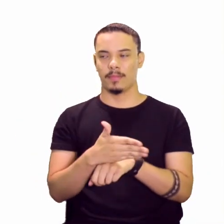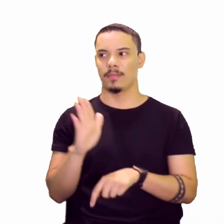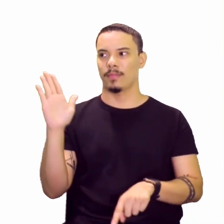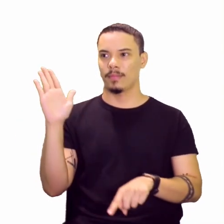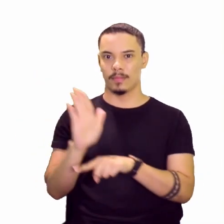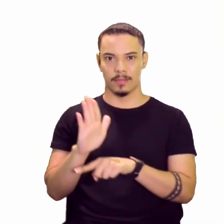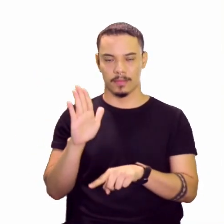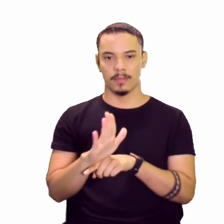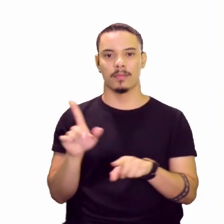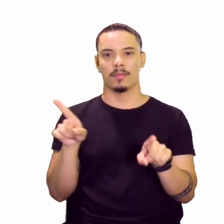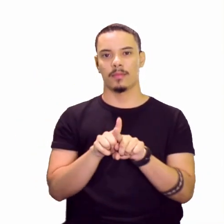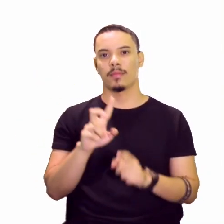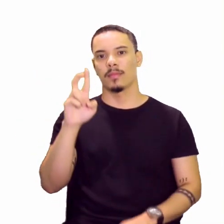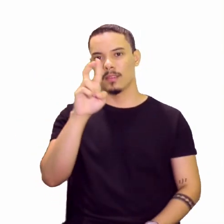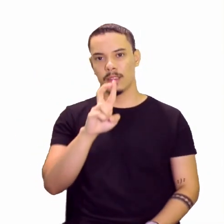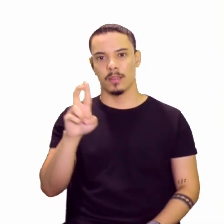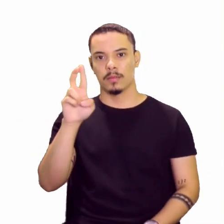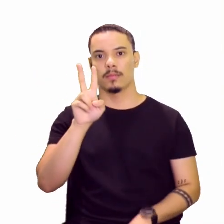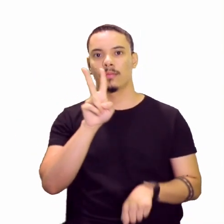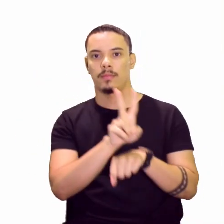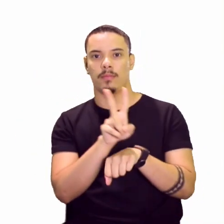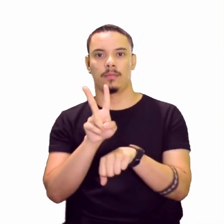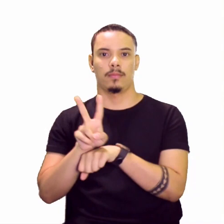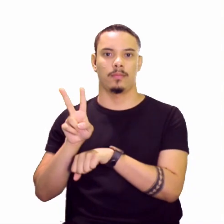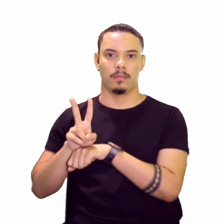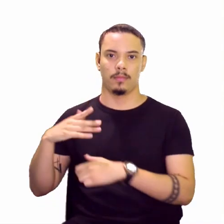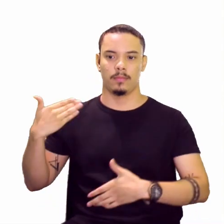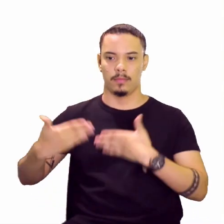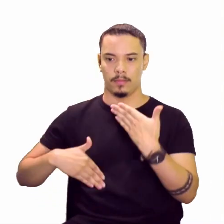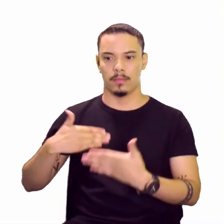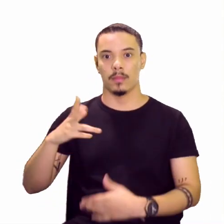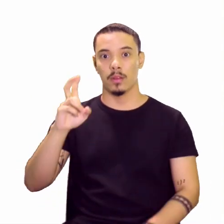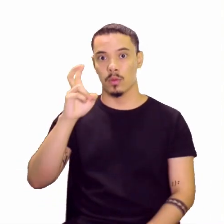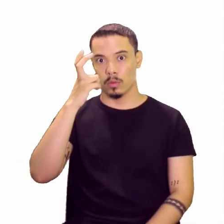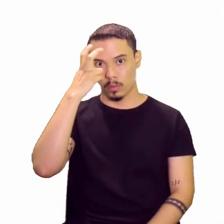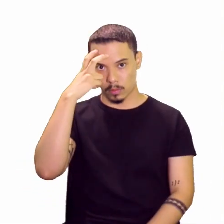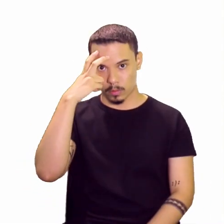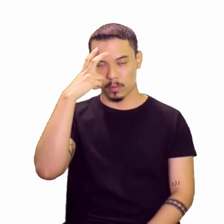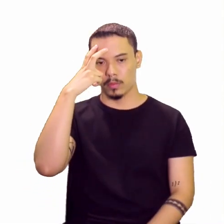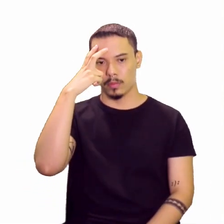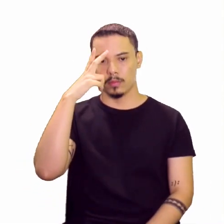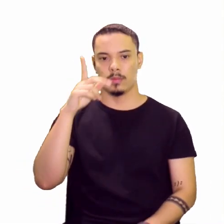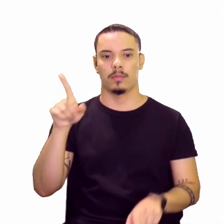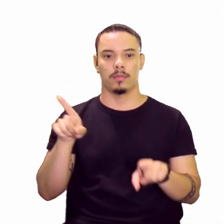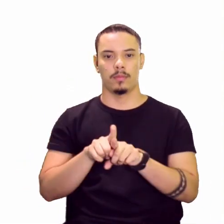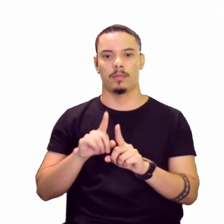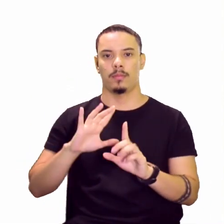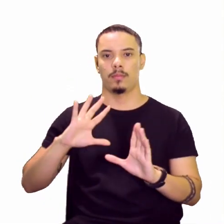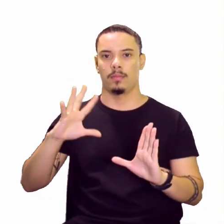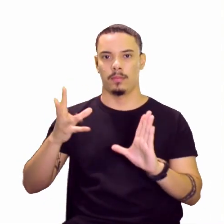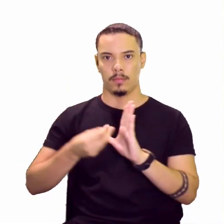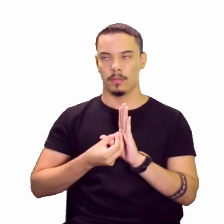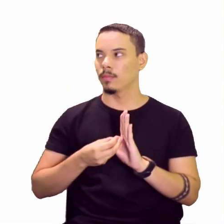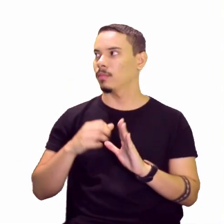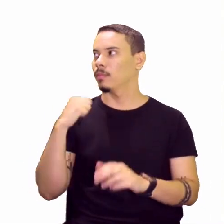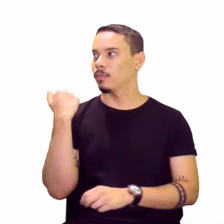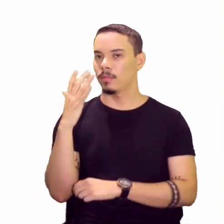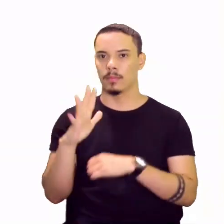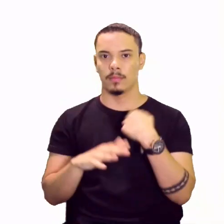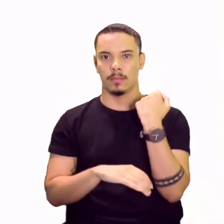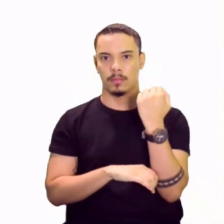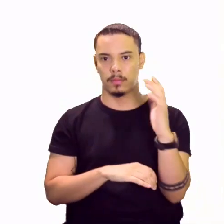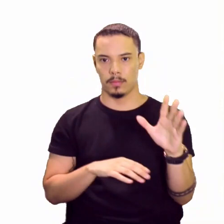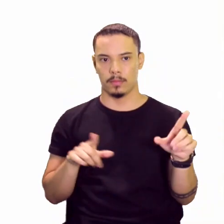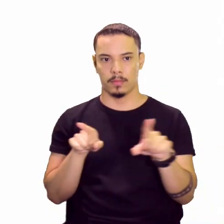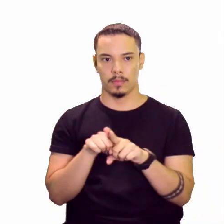auxiliar e fiscalizar esse processo. Sim. Cultura Mix aí, meio ambiente, culturamix.com, lixo urbano,